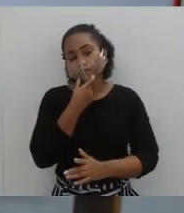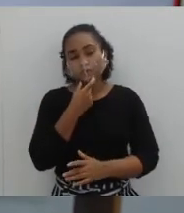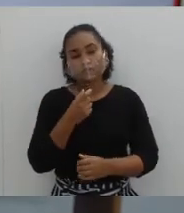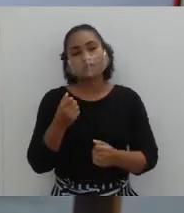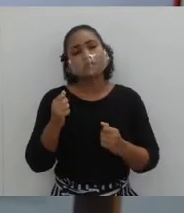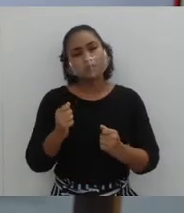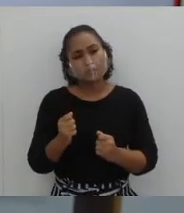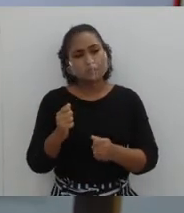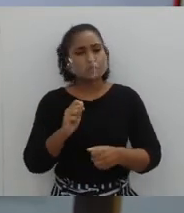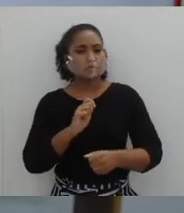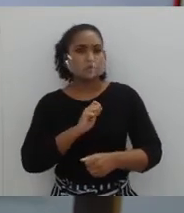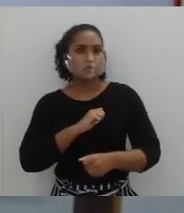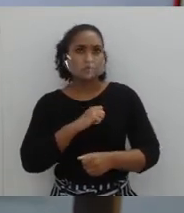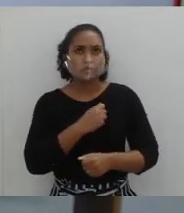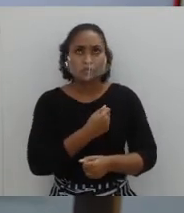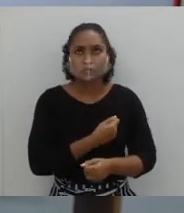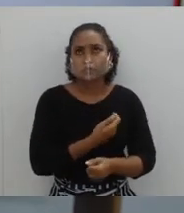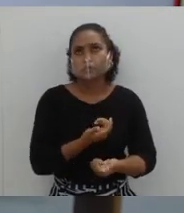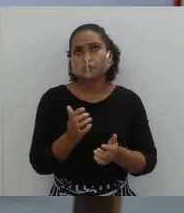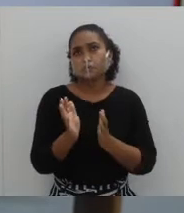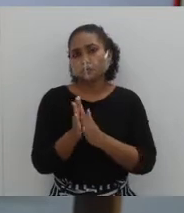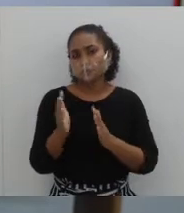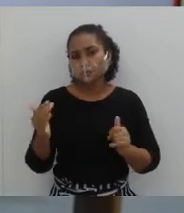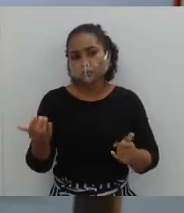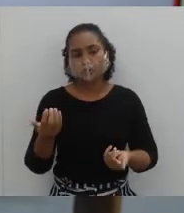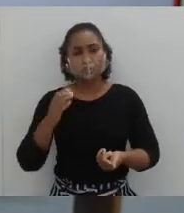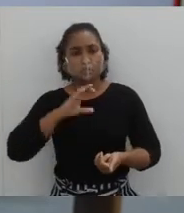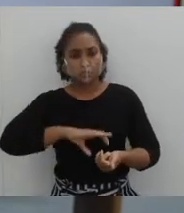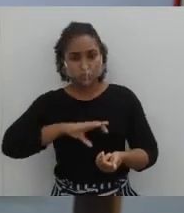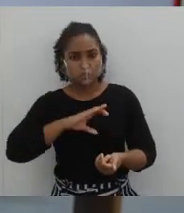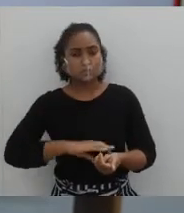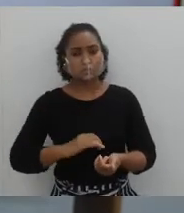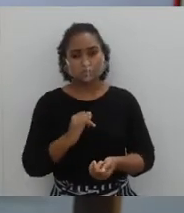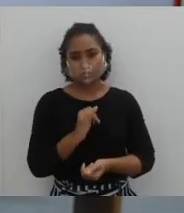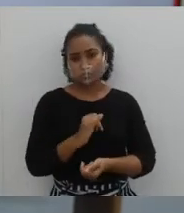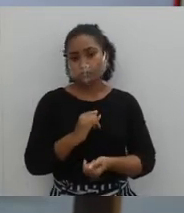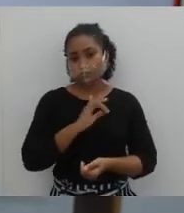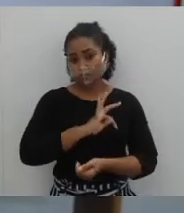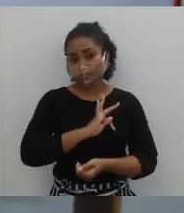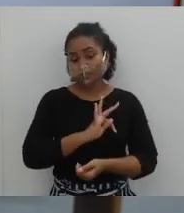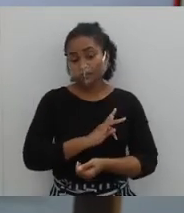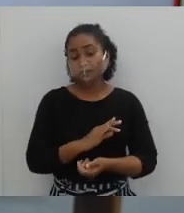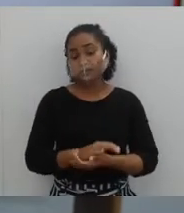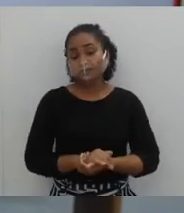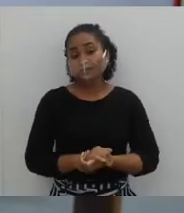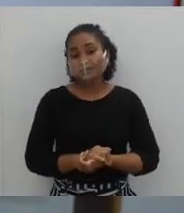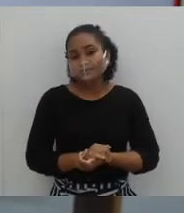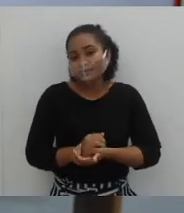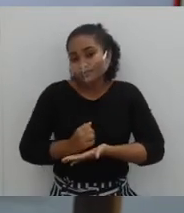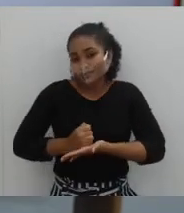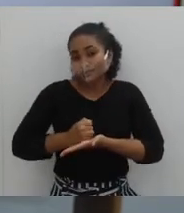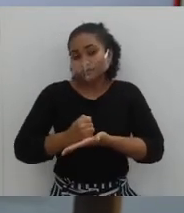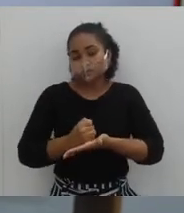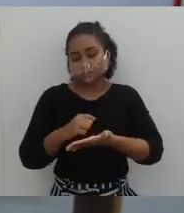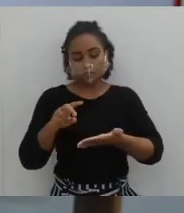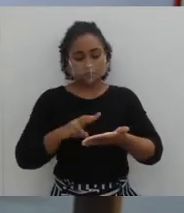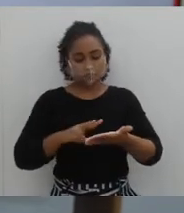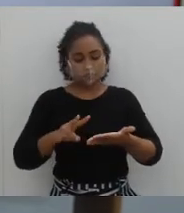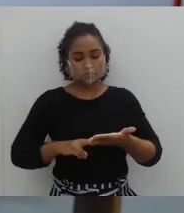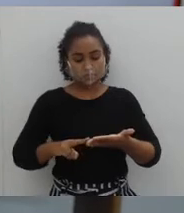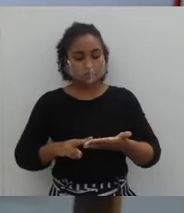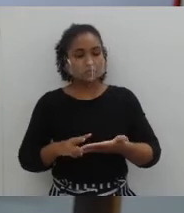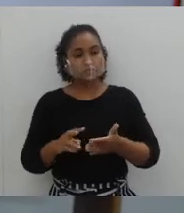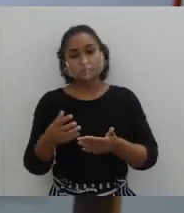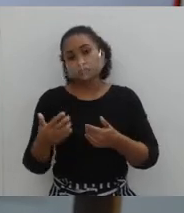ser espanhol instrumental, pode ser português instrumental, tá? Mas é uma forma de facilitar a leitura de